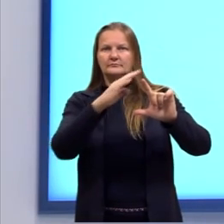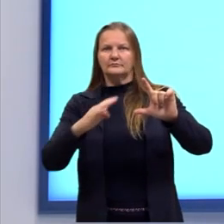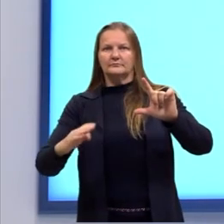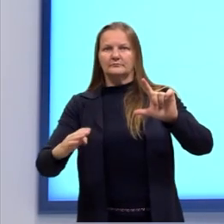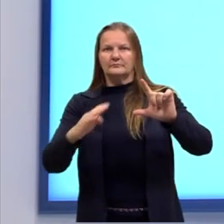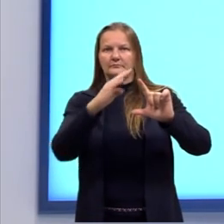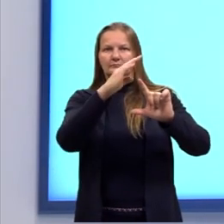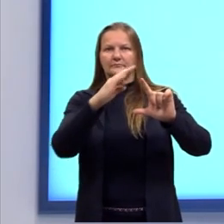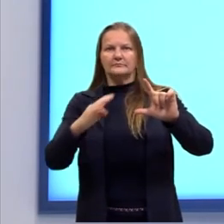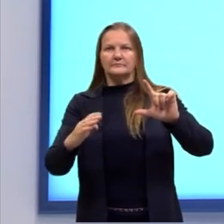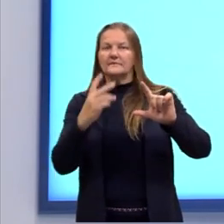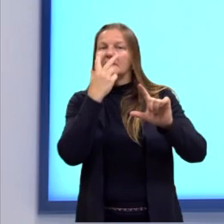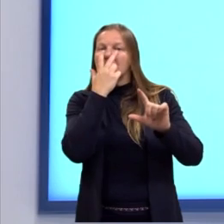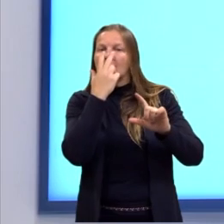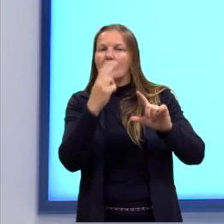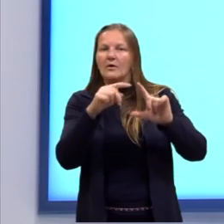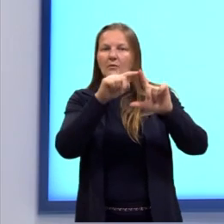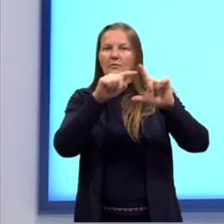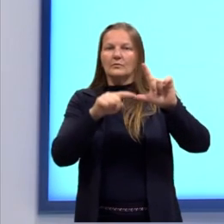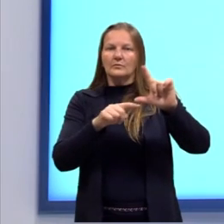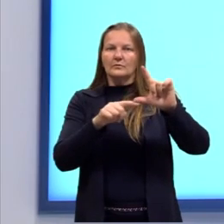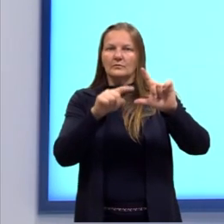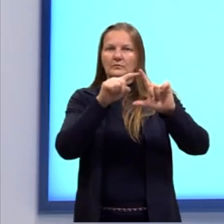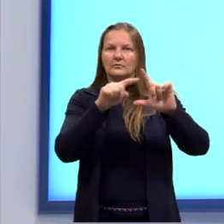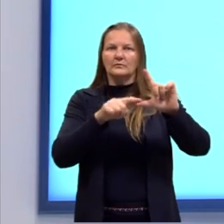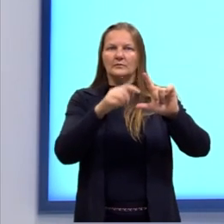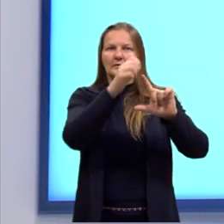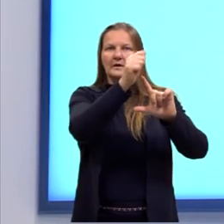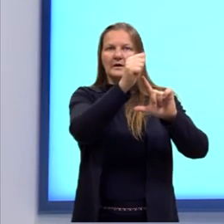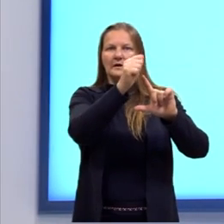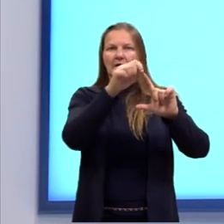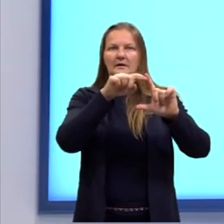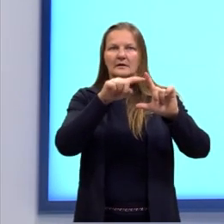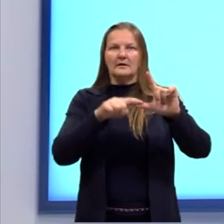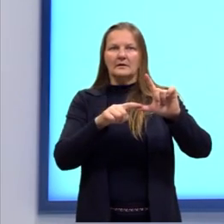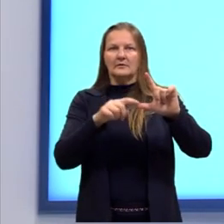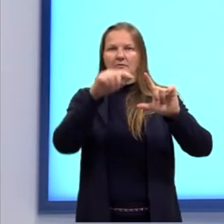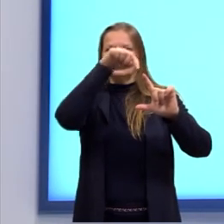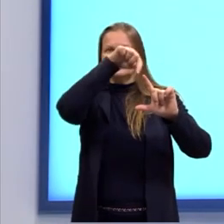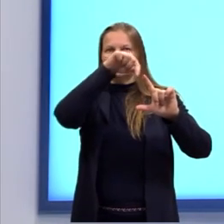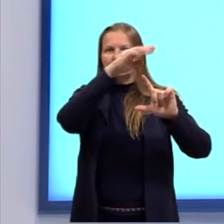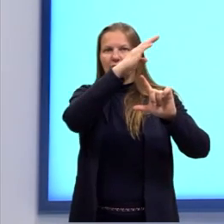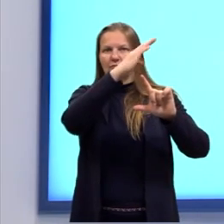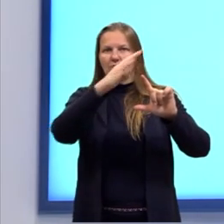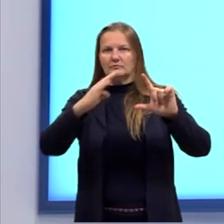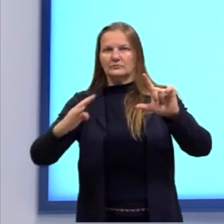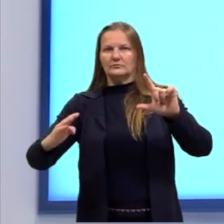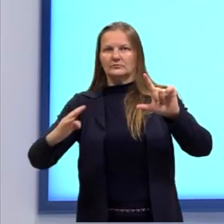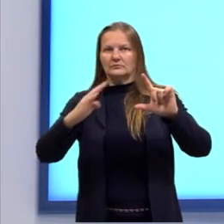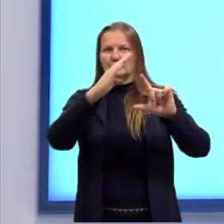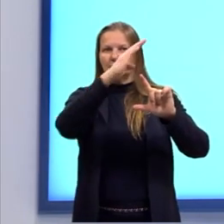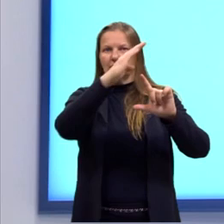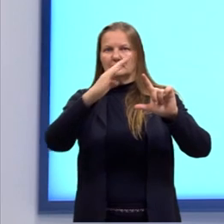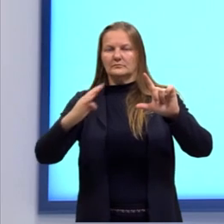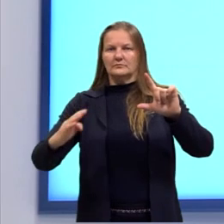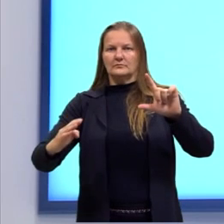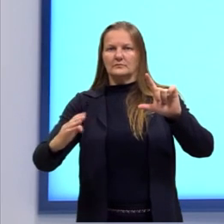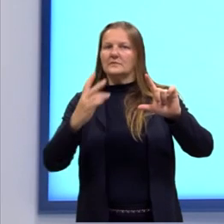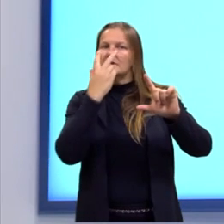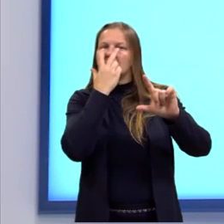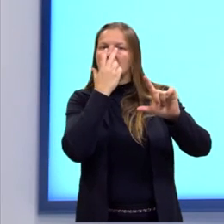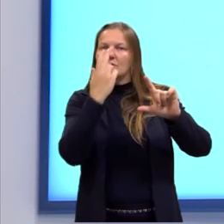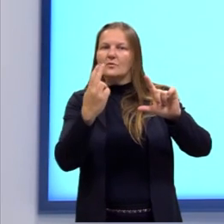apresentam a mesma medida então o ângulo a É oposto ao ângulo de eles são opostos